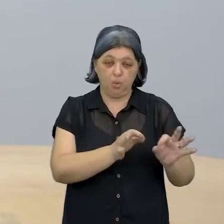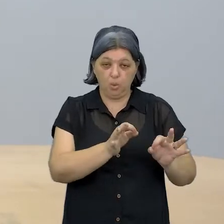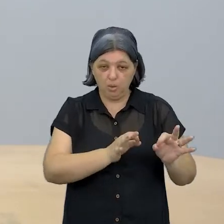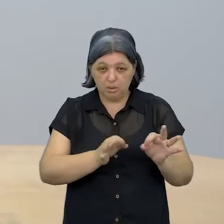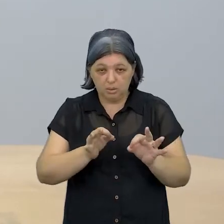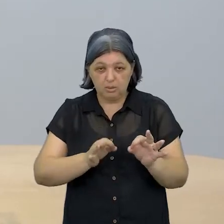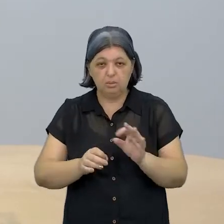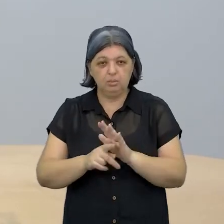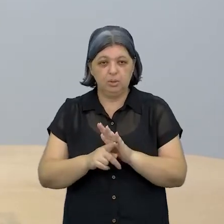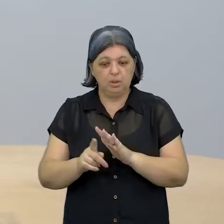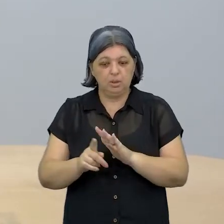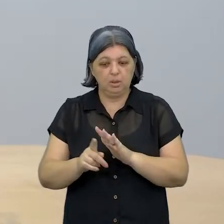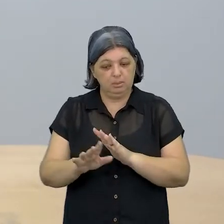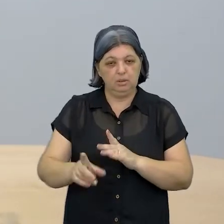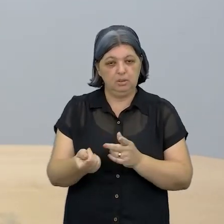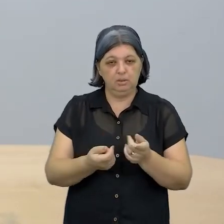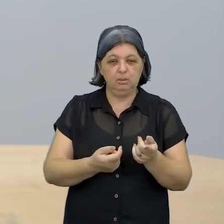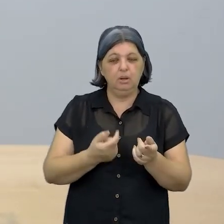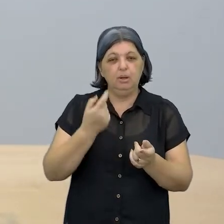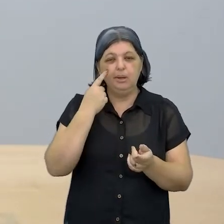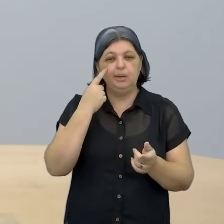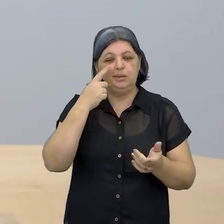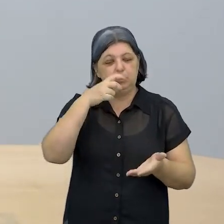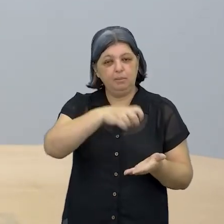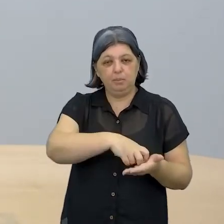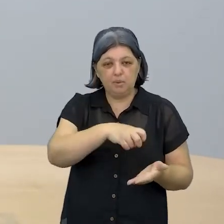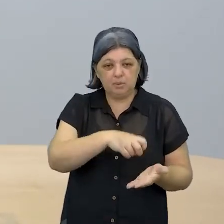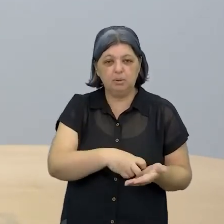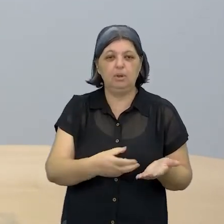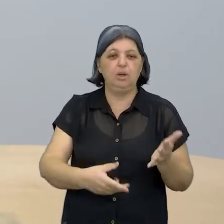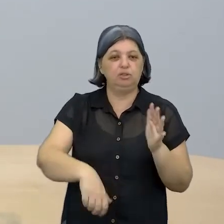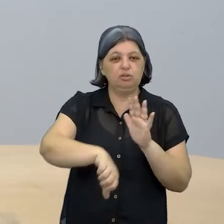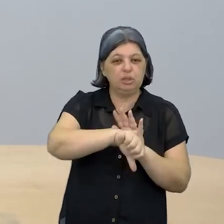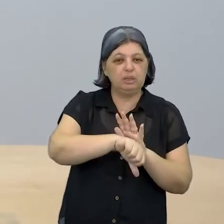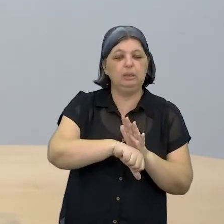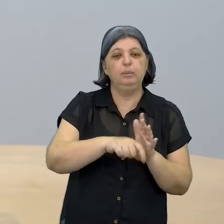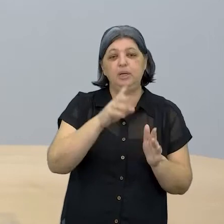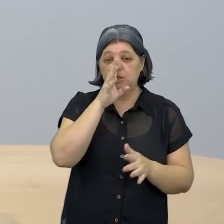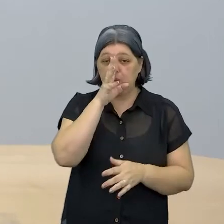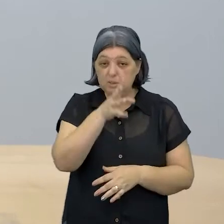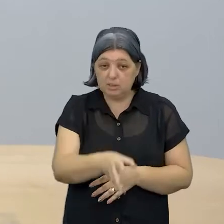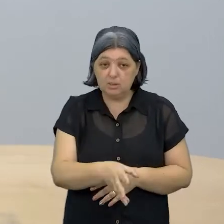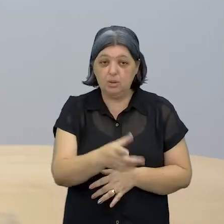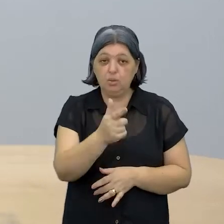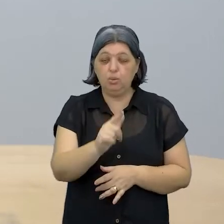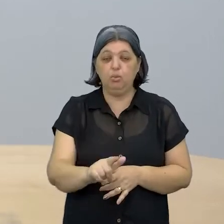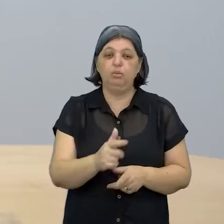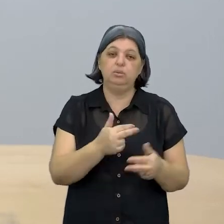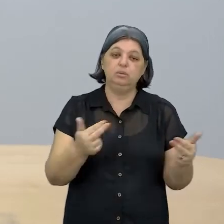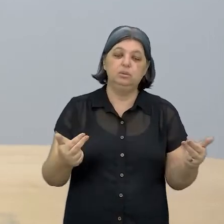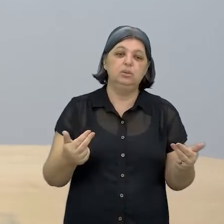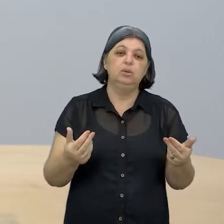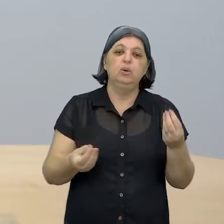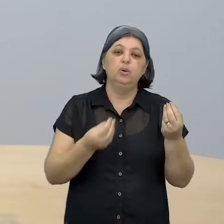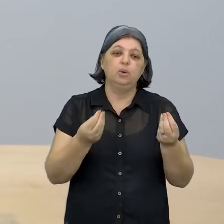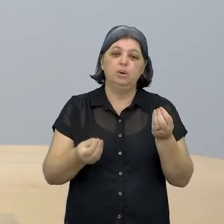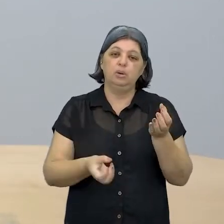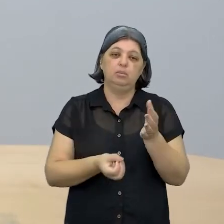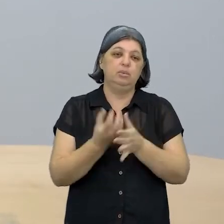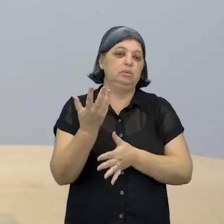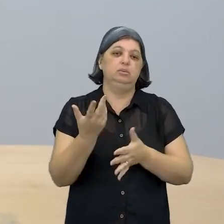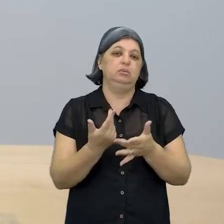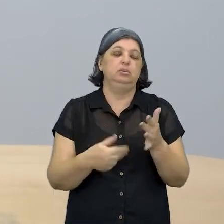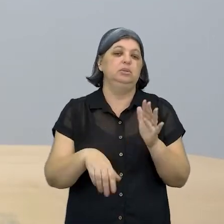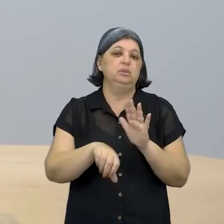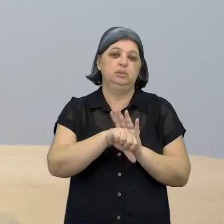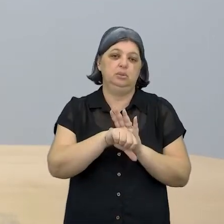essa economia das punições, né, vai se gestando uma outra concepção para gerir, né, as ilegalidades,